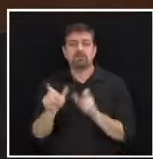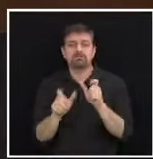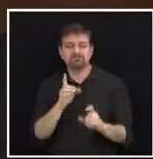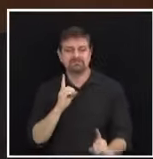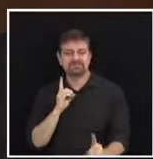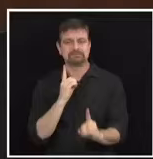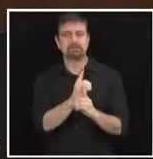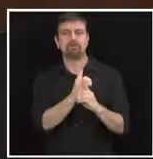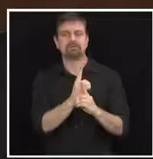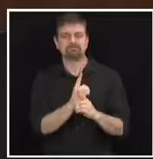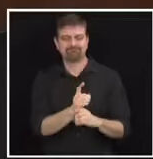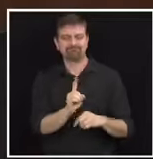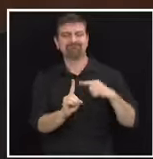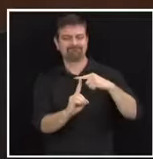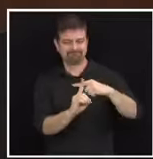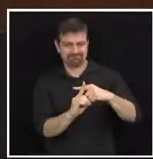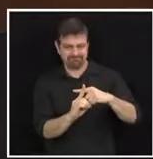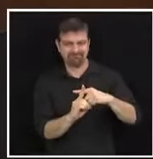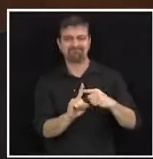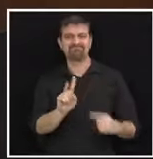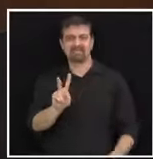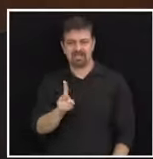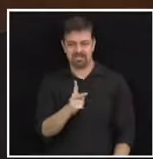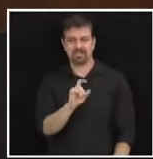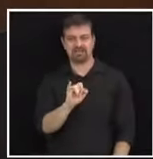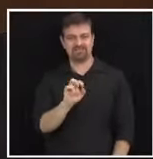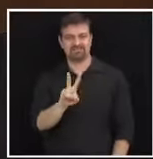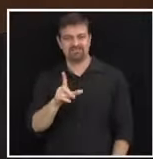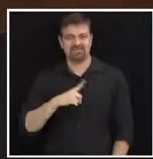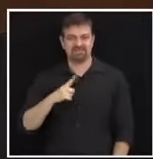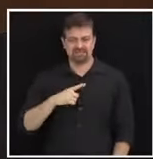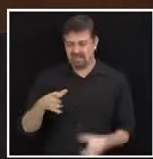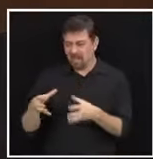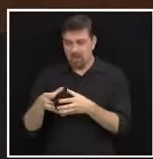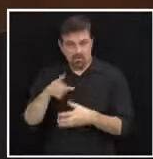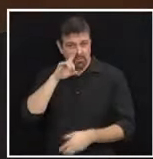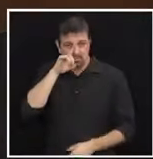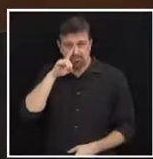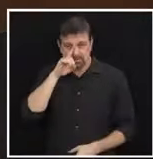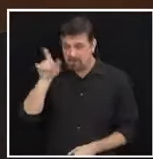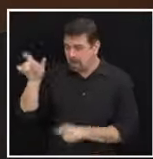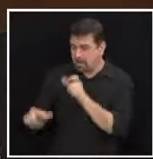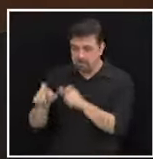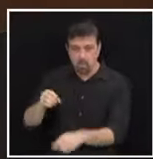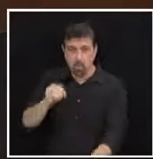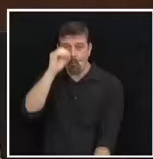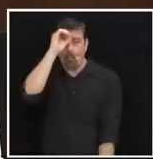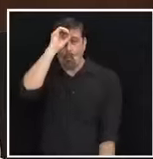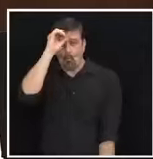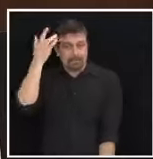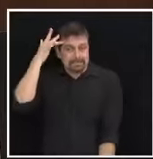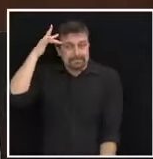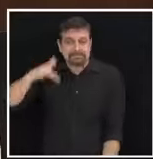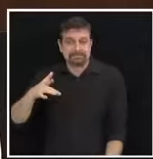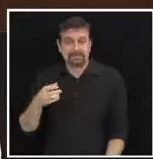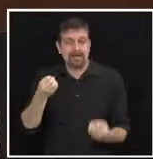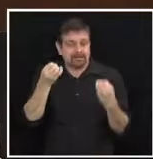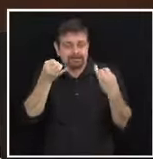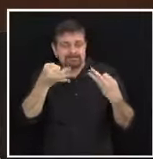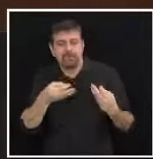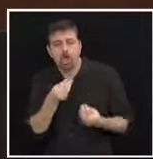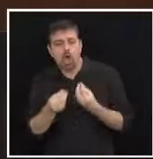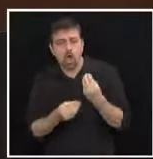visto dar positivo? Quantos deles estão fora do grupo de risco? Conta pra gente um pouquinho a respeito